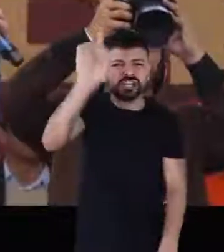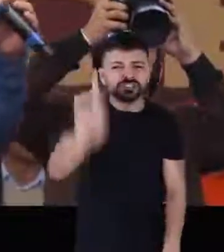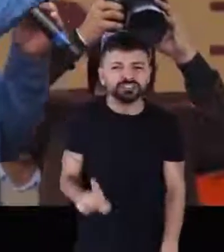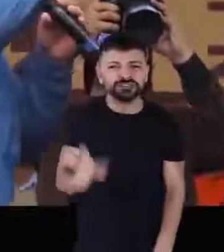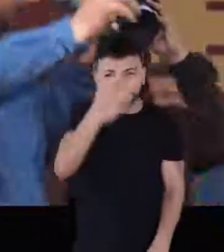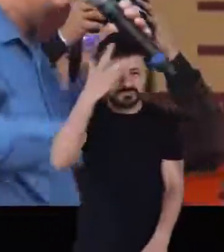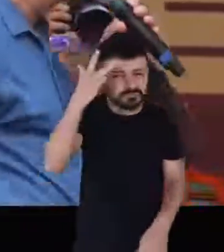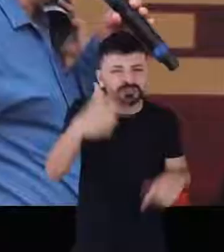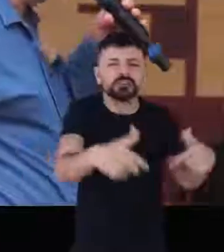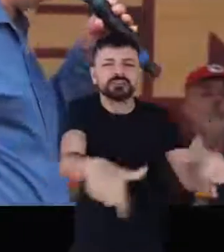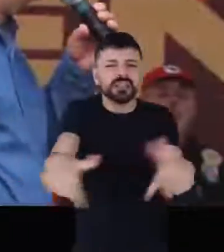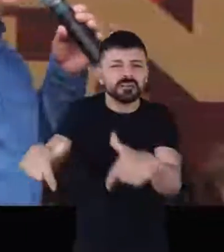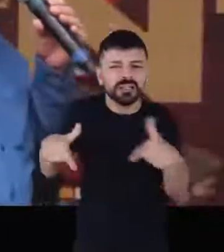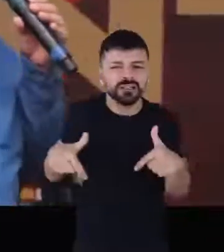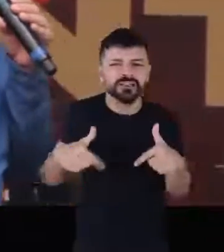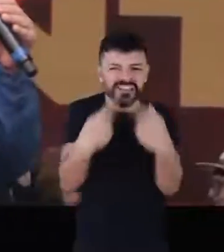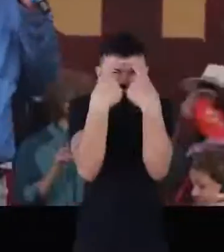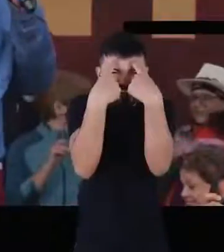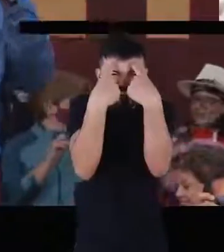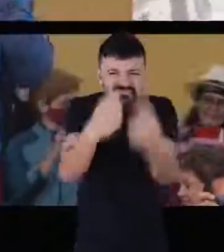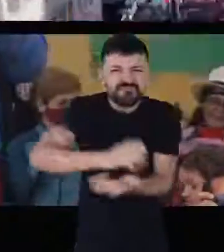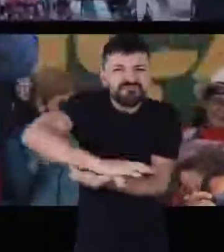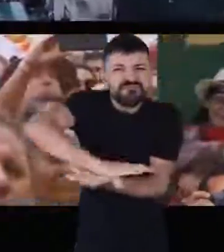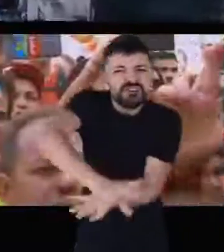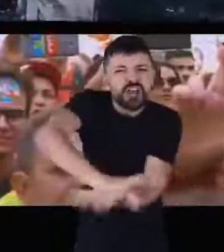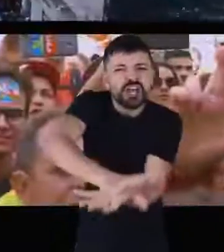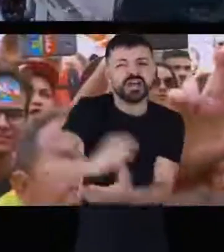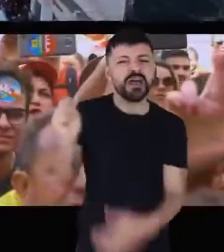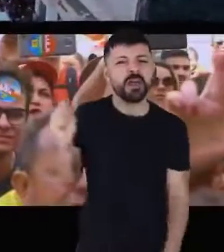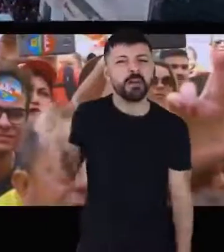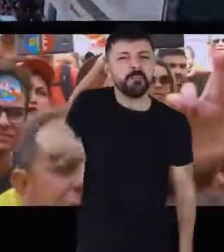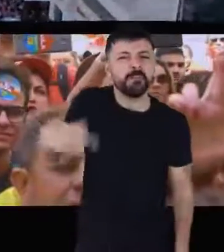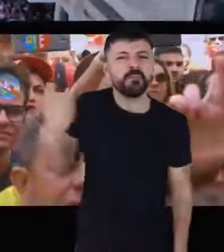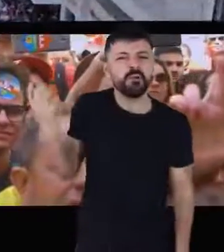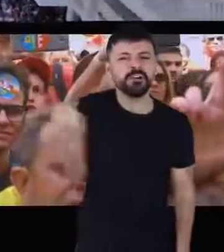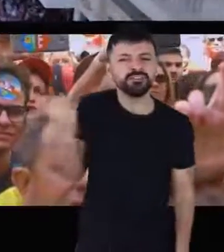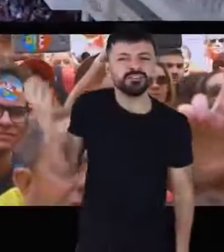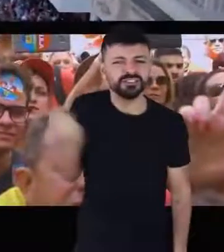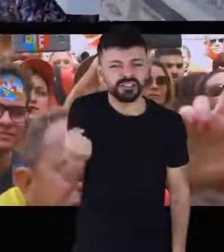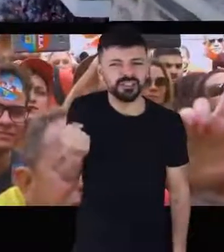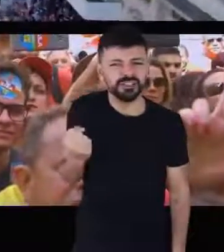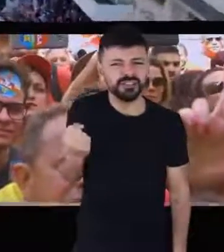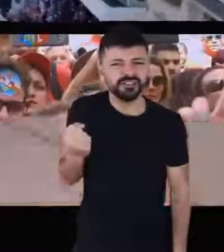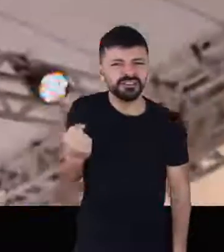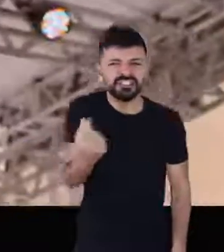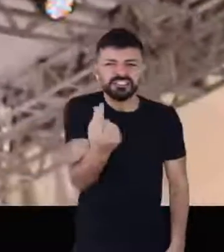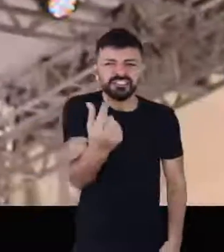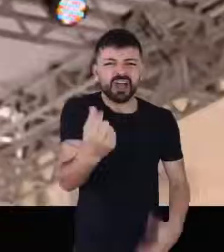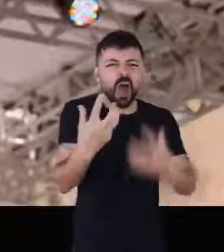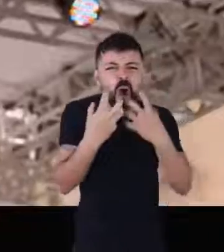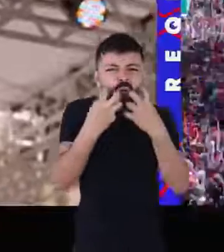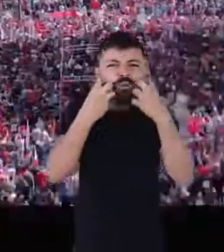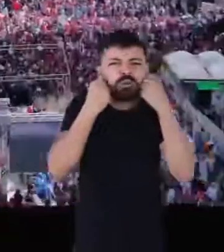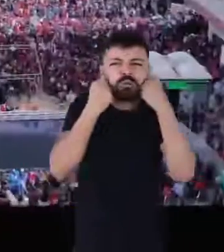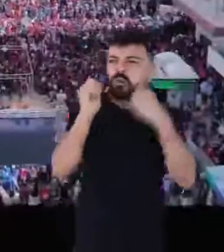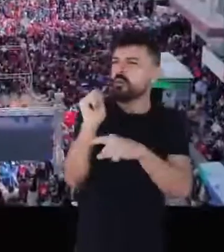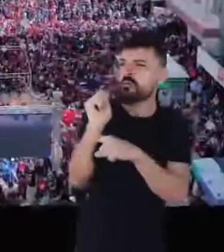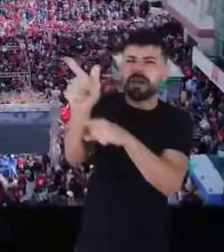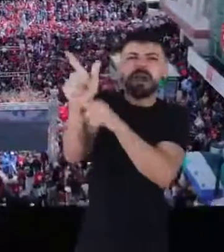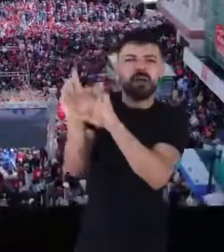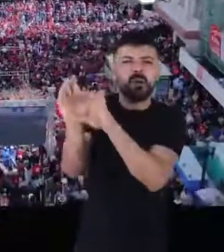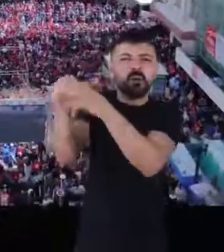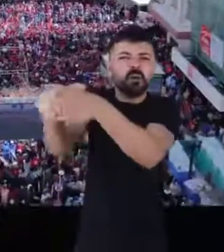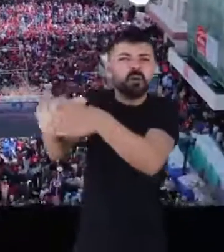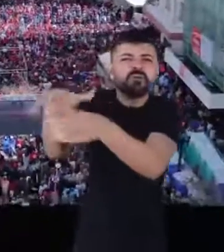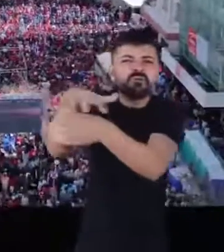retiram os direitos dos trabalhadores, violentam a aposentadoria para concentrar dinheiro